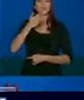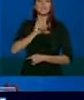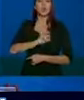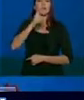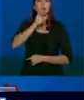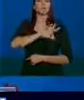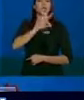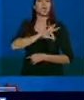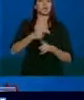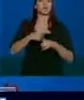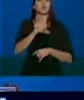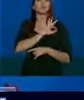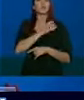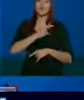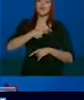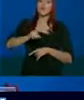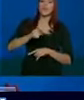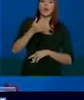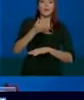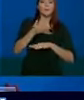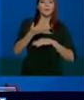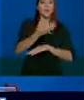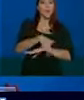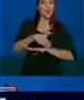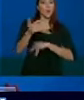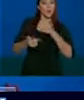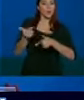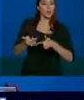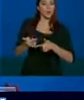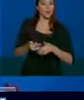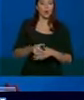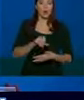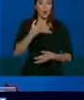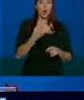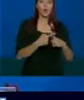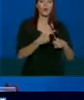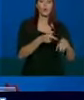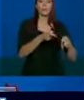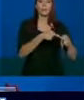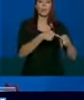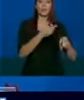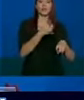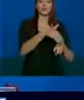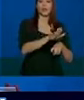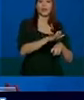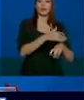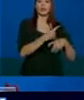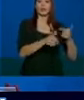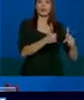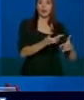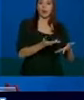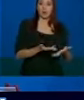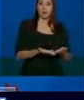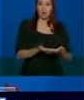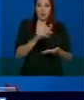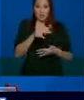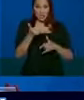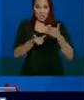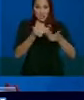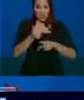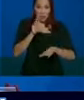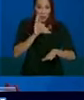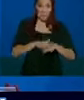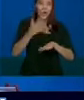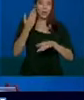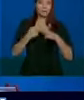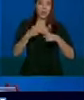aumento de salário porque um policial vai à rua exercer sua função? Ou porque um médico vai à rua exercer sua função? Se ele trabalhar mais por